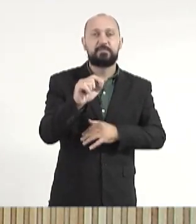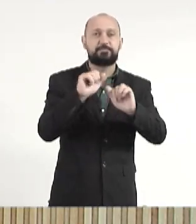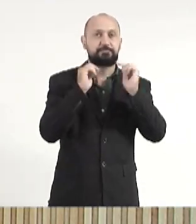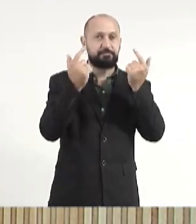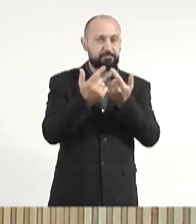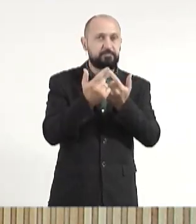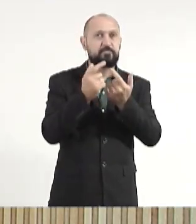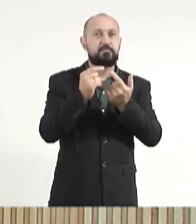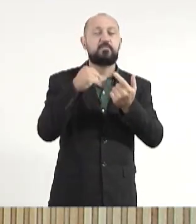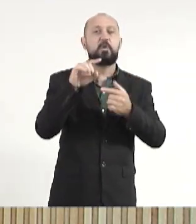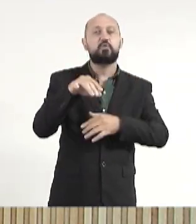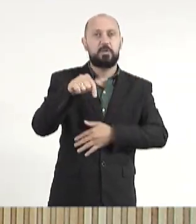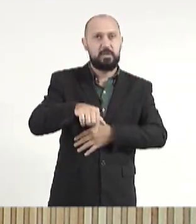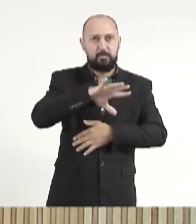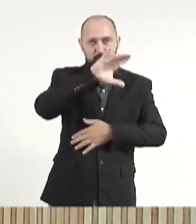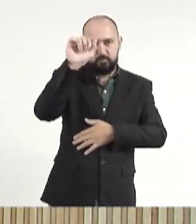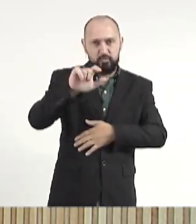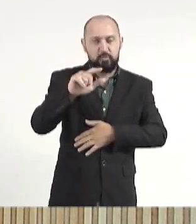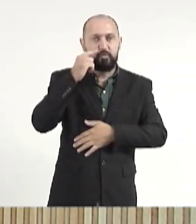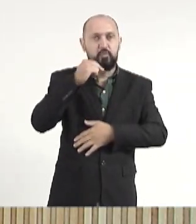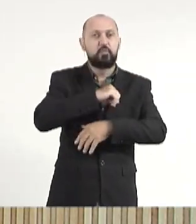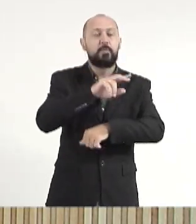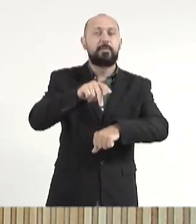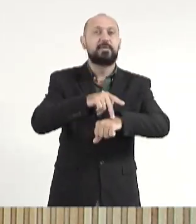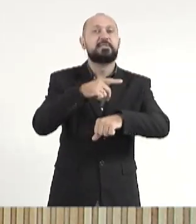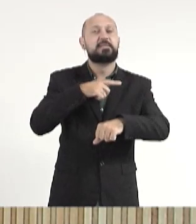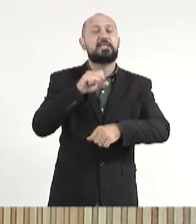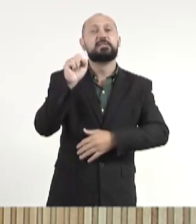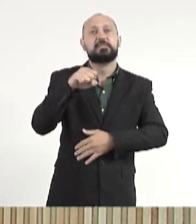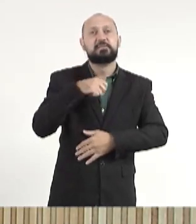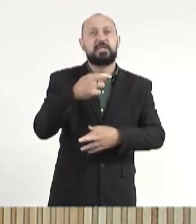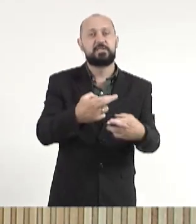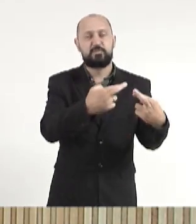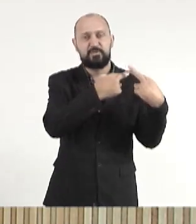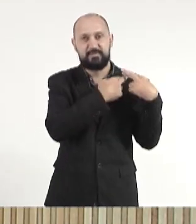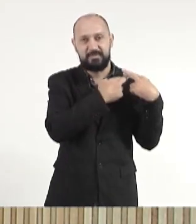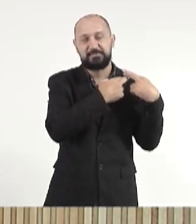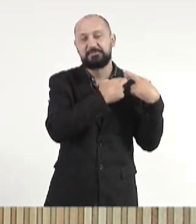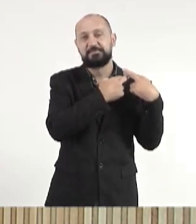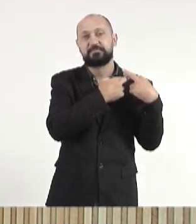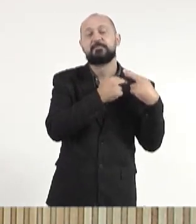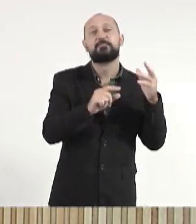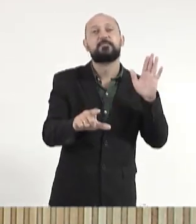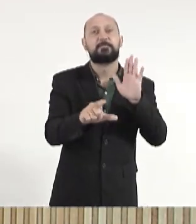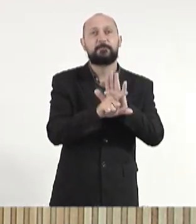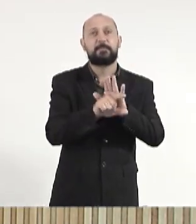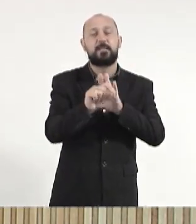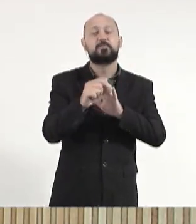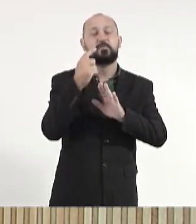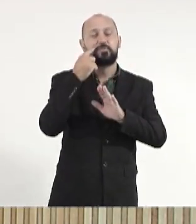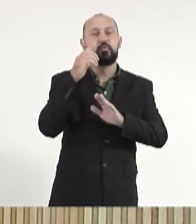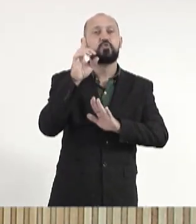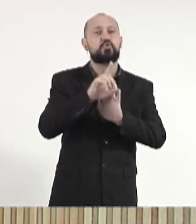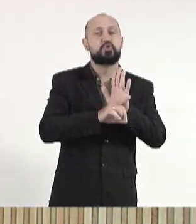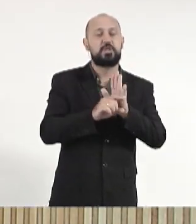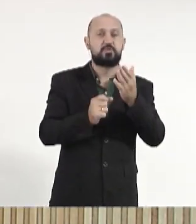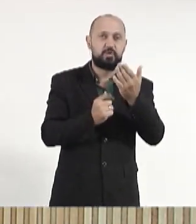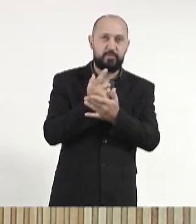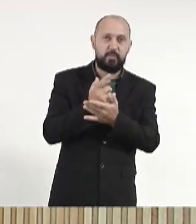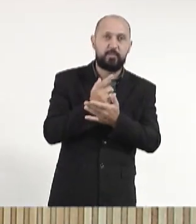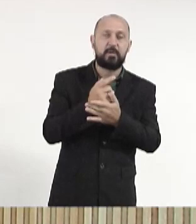aprovada naquele ano, e que obrigava empresas de telefonia móvel a trazerem nas faturas